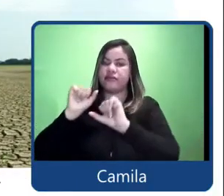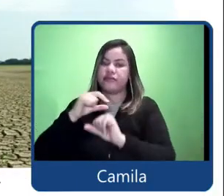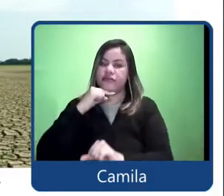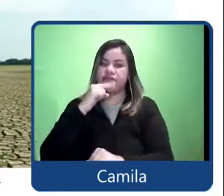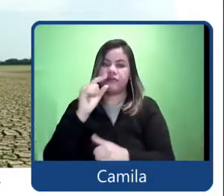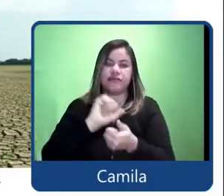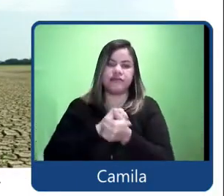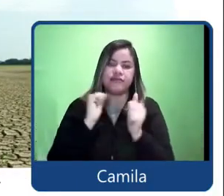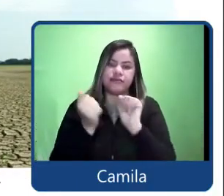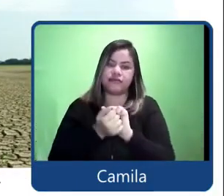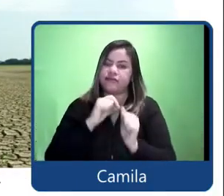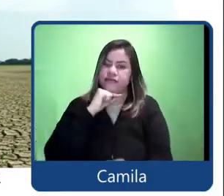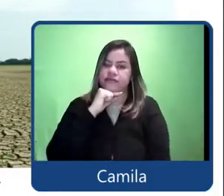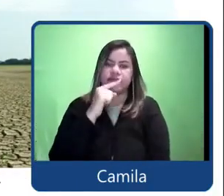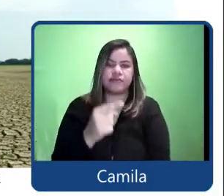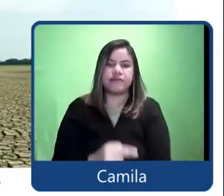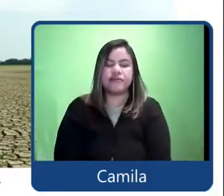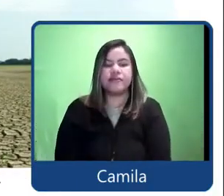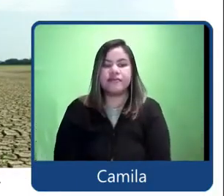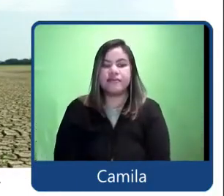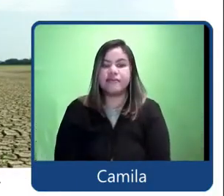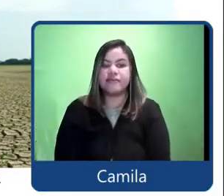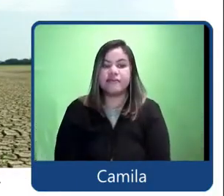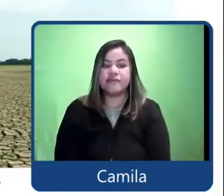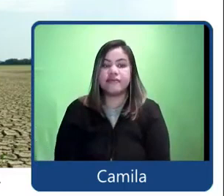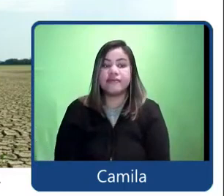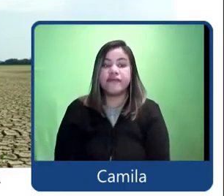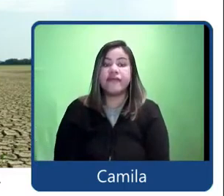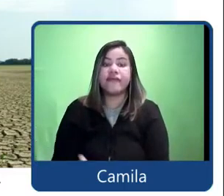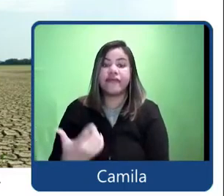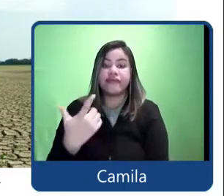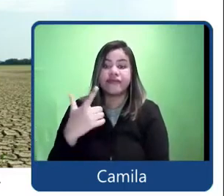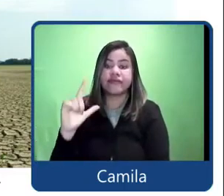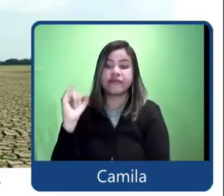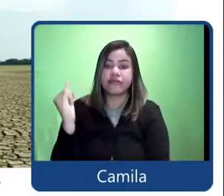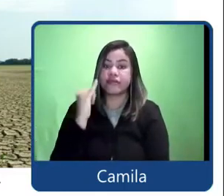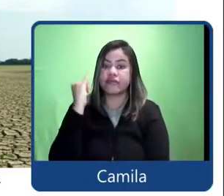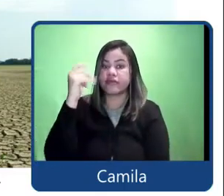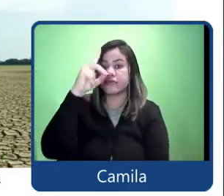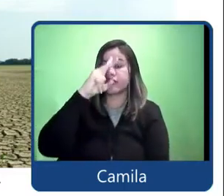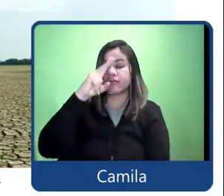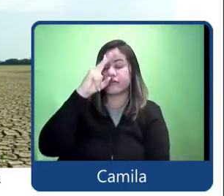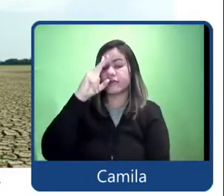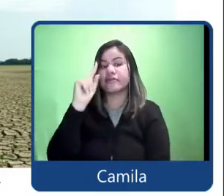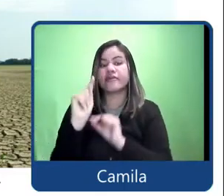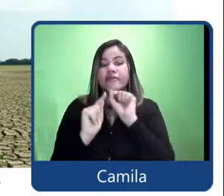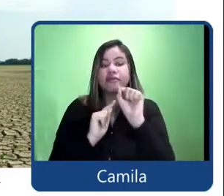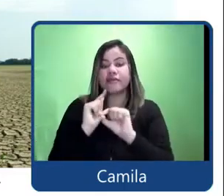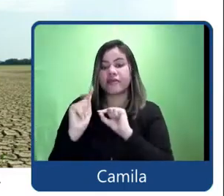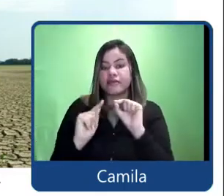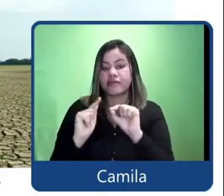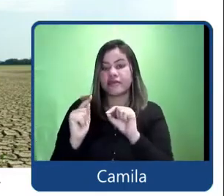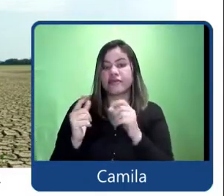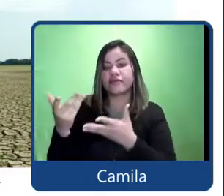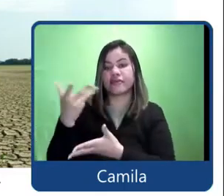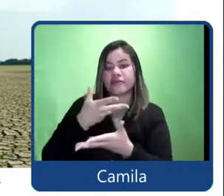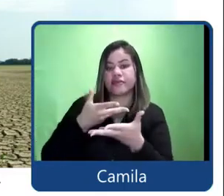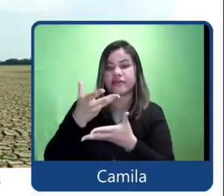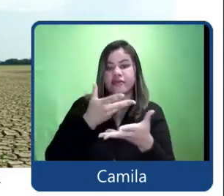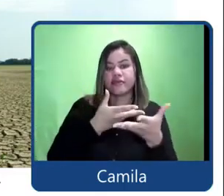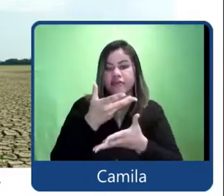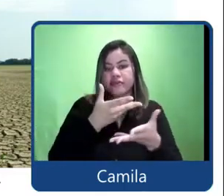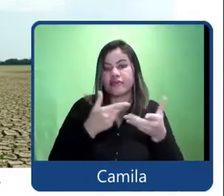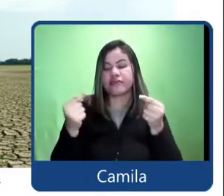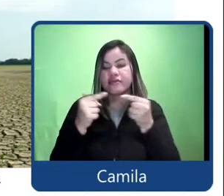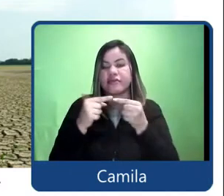E é importante também lembrar que com todas essas interações, né, o funcionamento